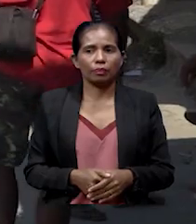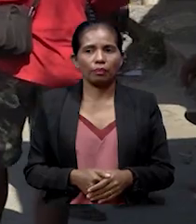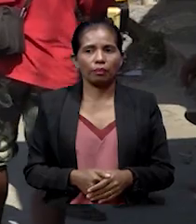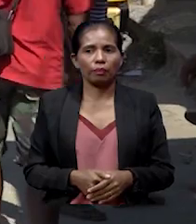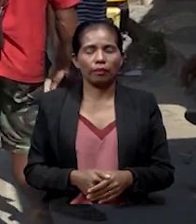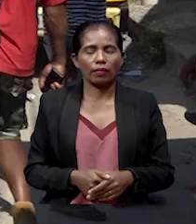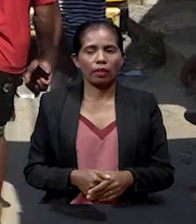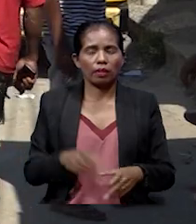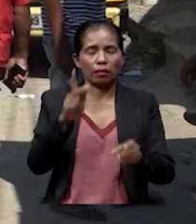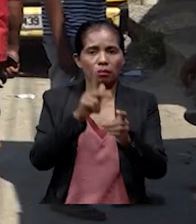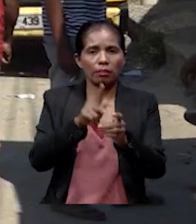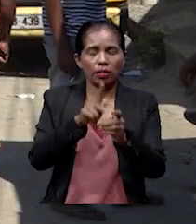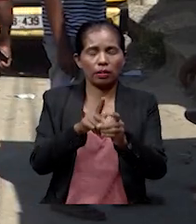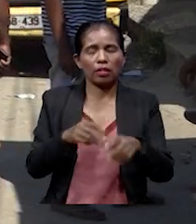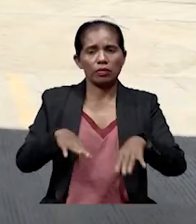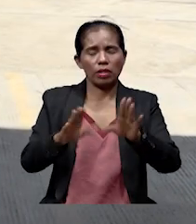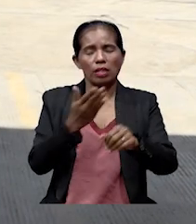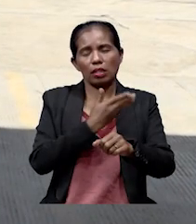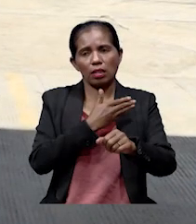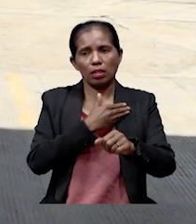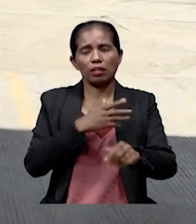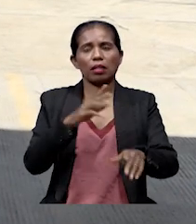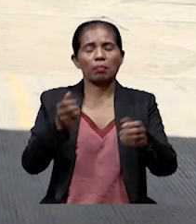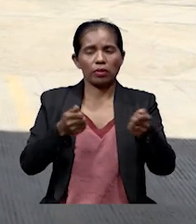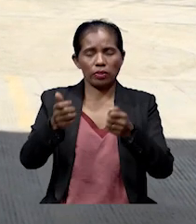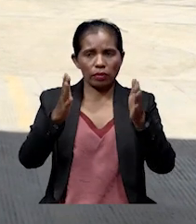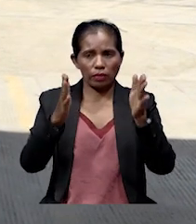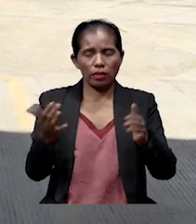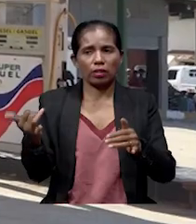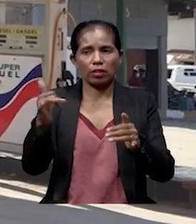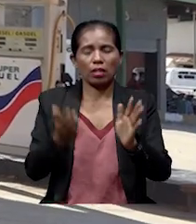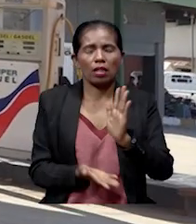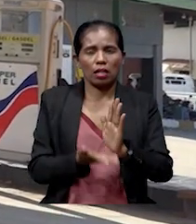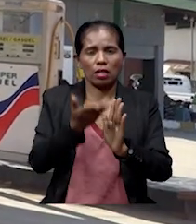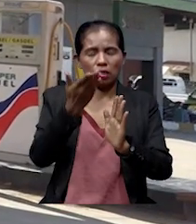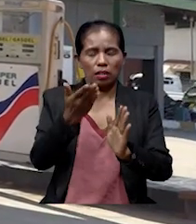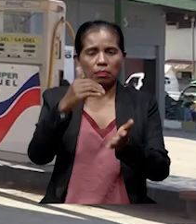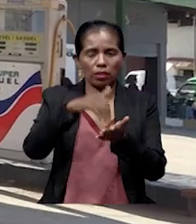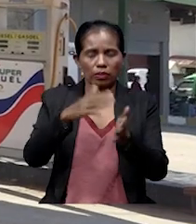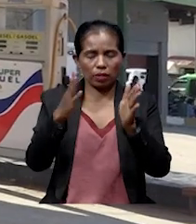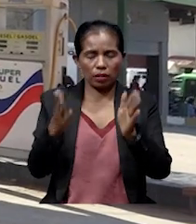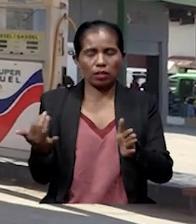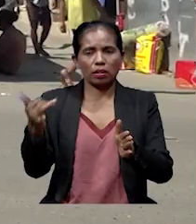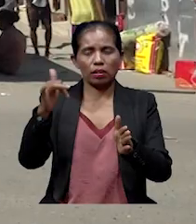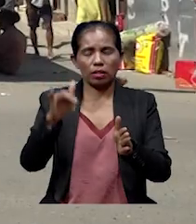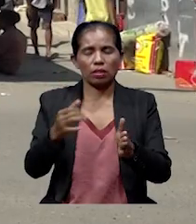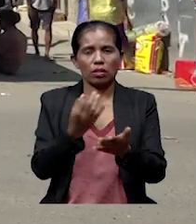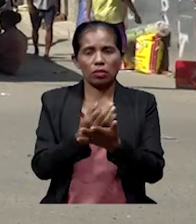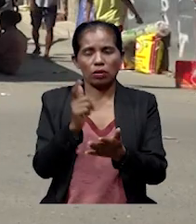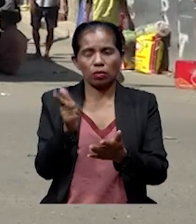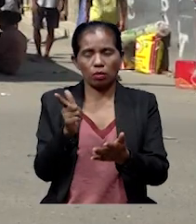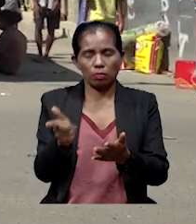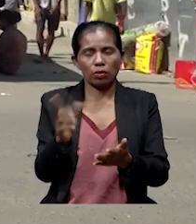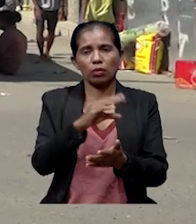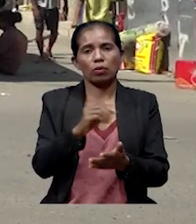Folin combustível ne be sai da daune, obriga motorista sira, hasai tarifa ba estudante sira ba centavos o ruanulu to